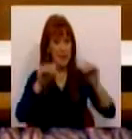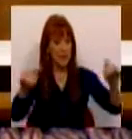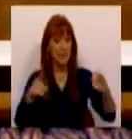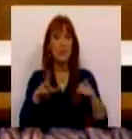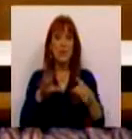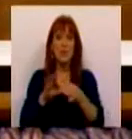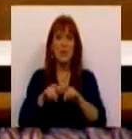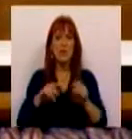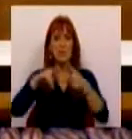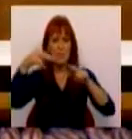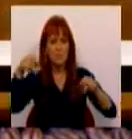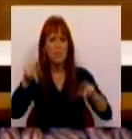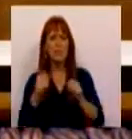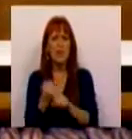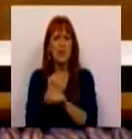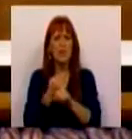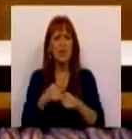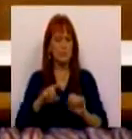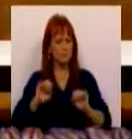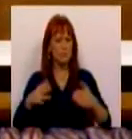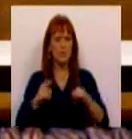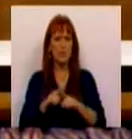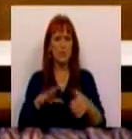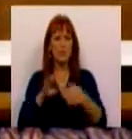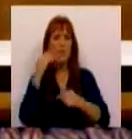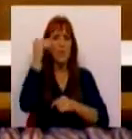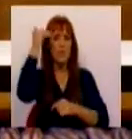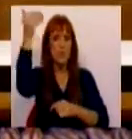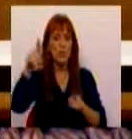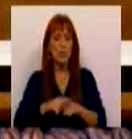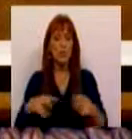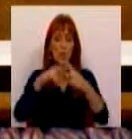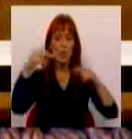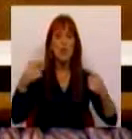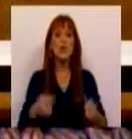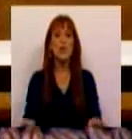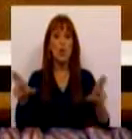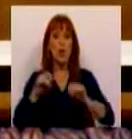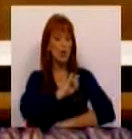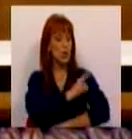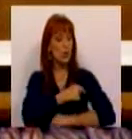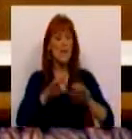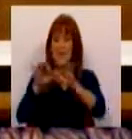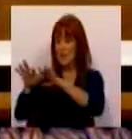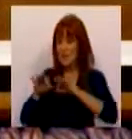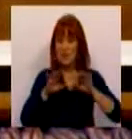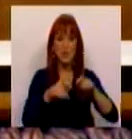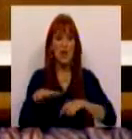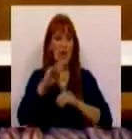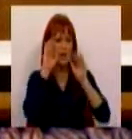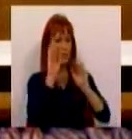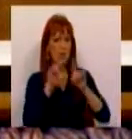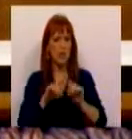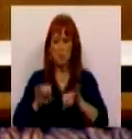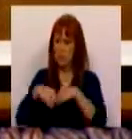as comunidades intermunicipais, entidades de charneira para as estratégias futuras. Os municípios terão novas competências universais na área